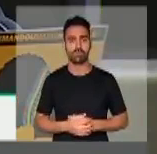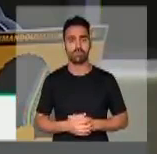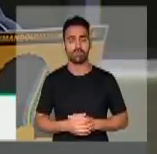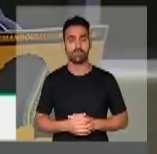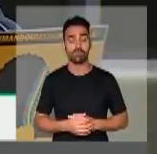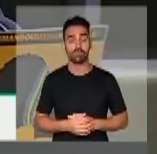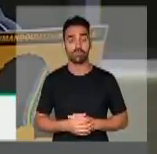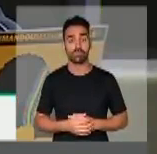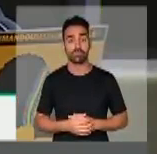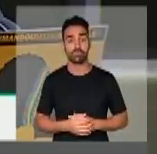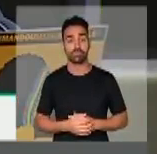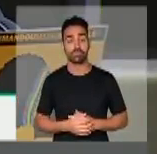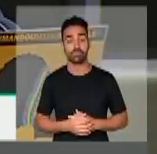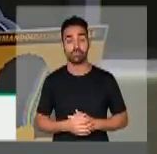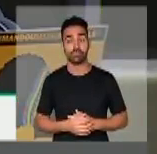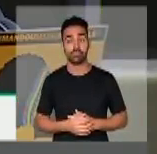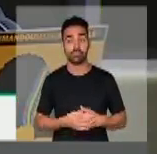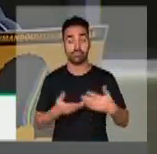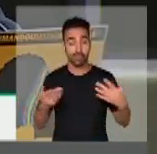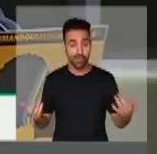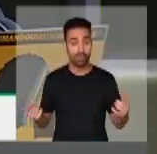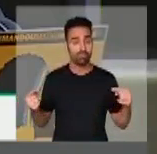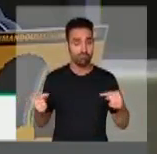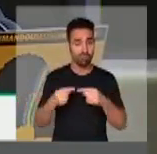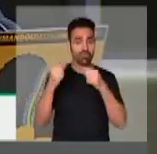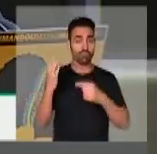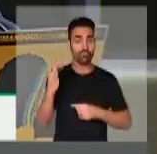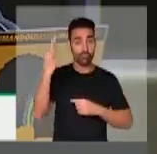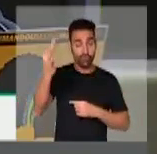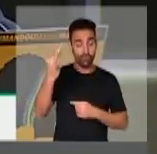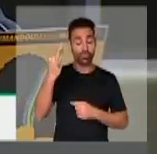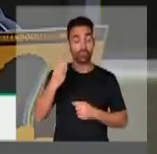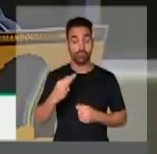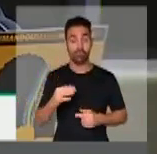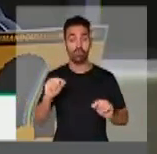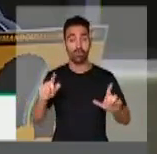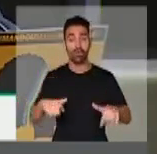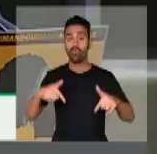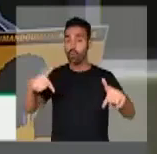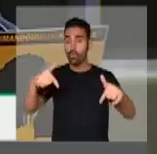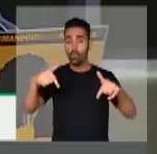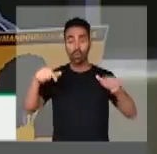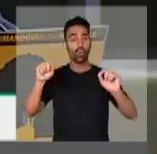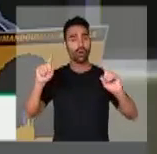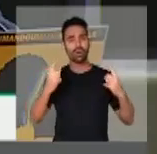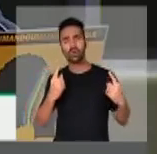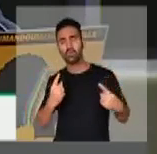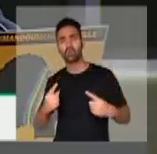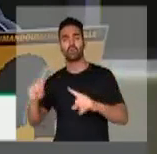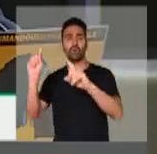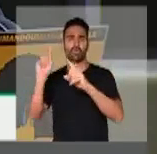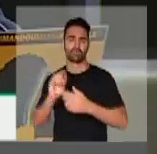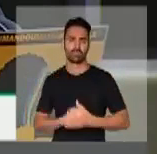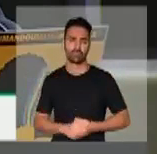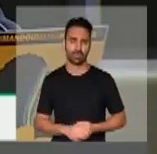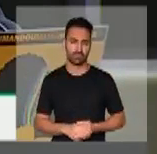É indissociável da construção desse futuro possível a luta contra